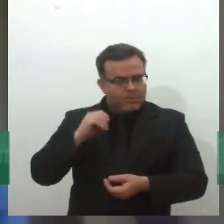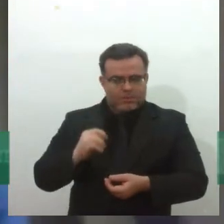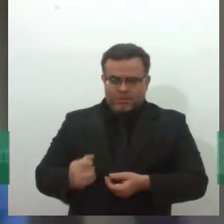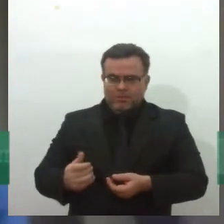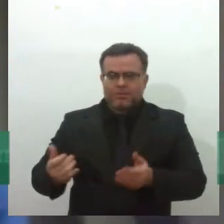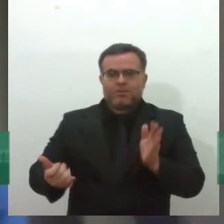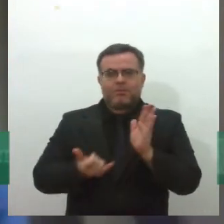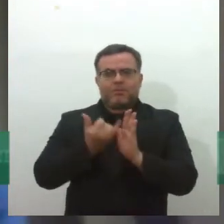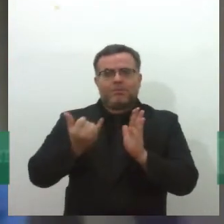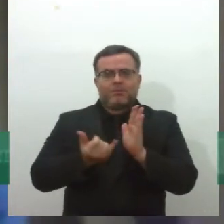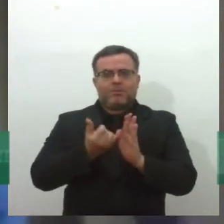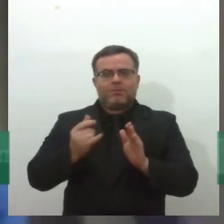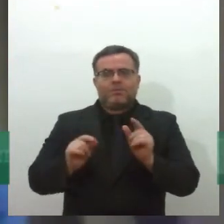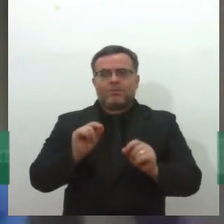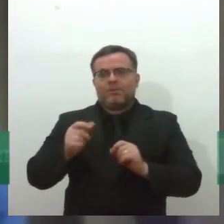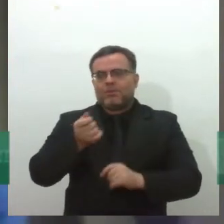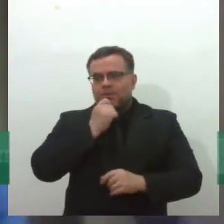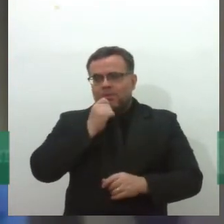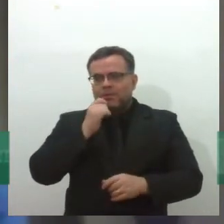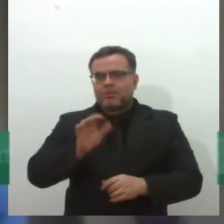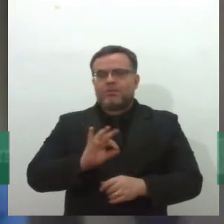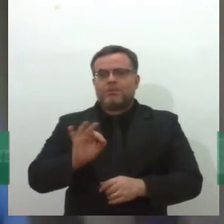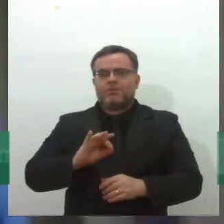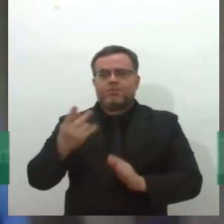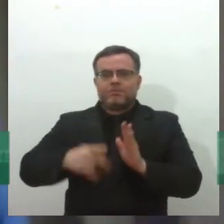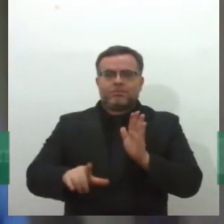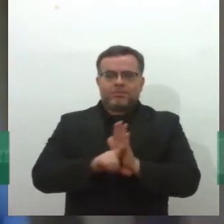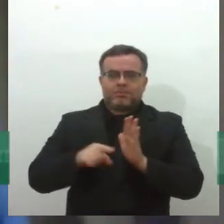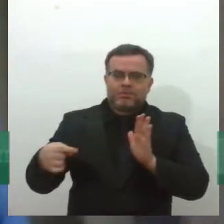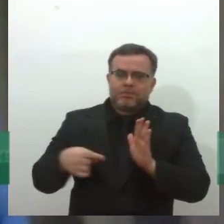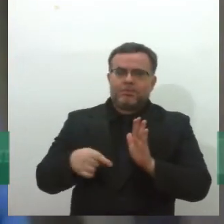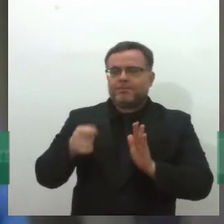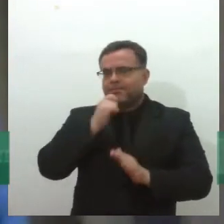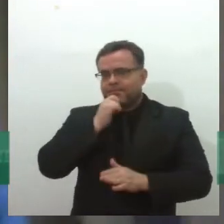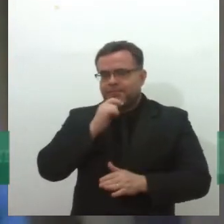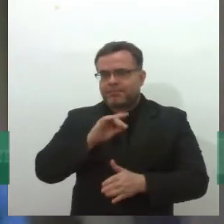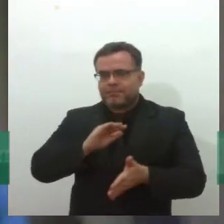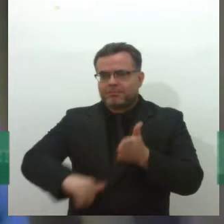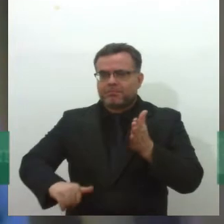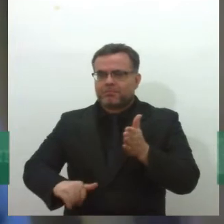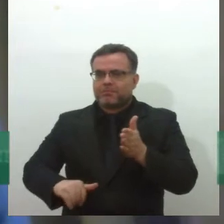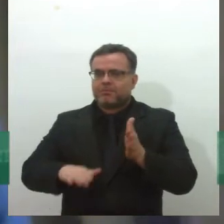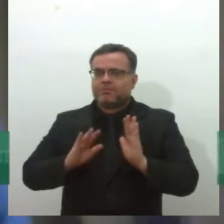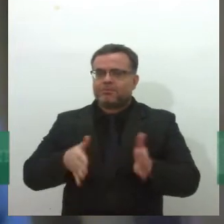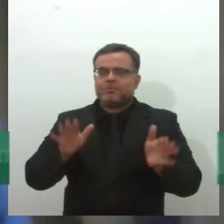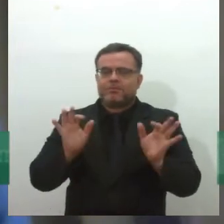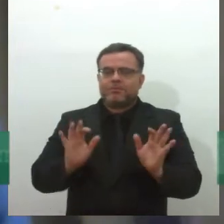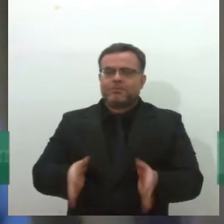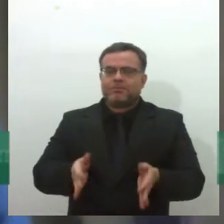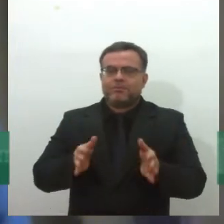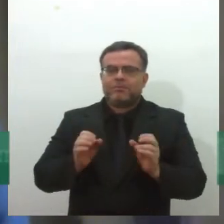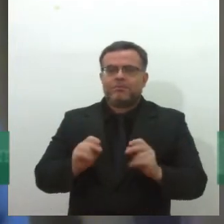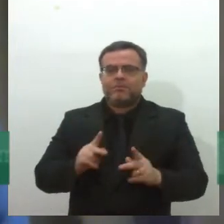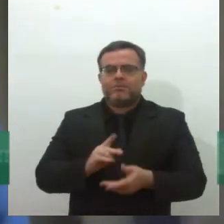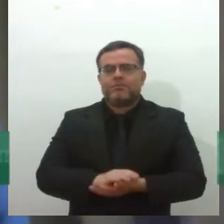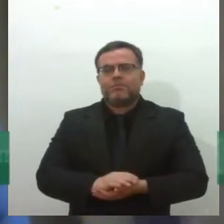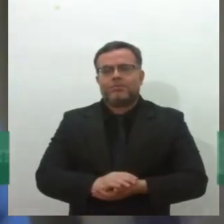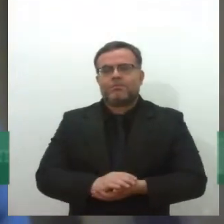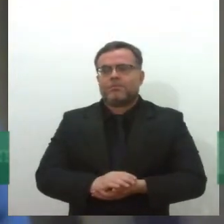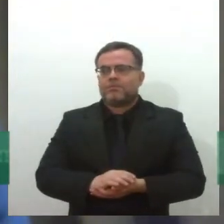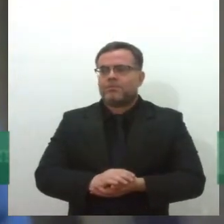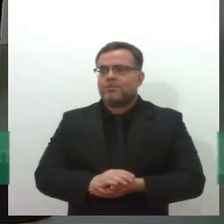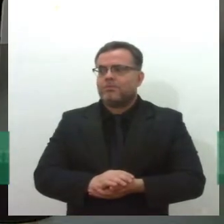inconstitucionalidade do tributo, então ele não está mais no PL, tá? Ele foi abandonado, felizmente. Ele seria